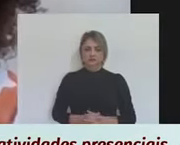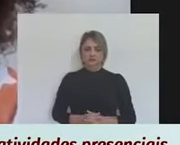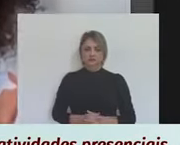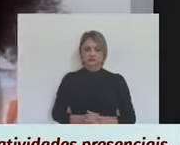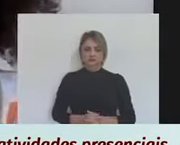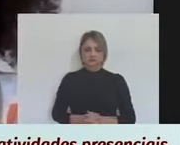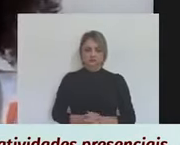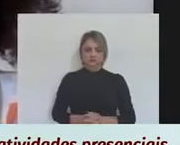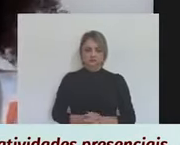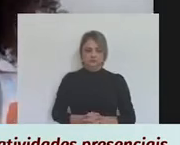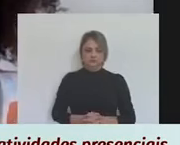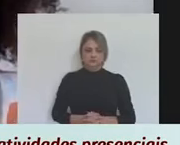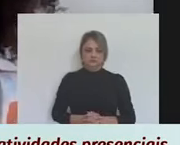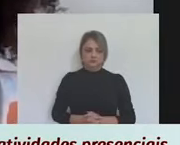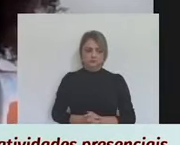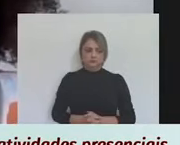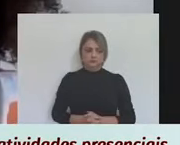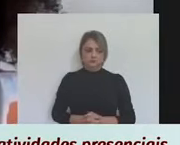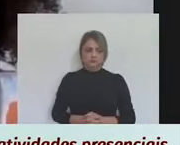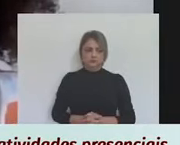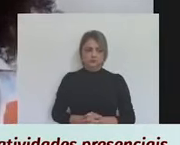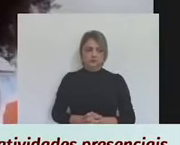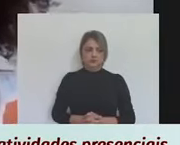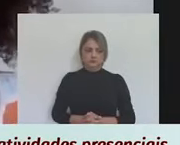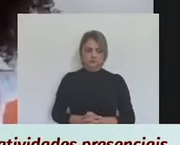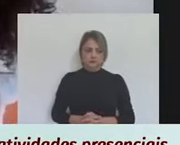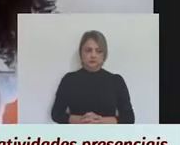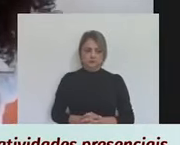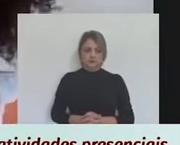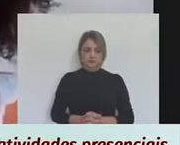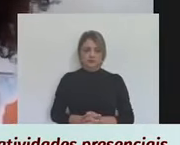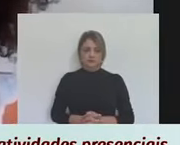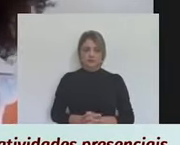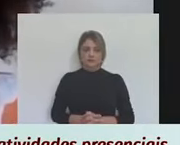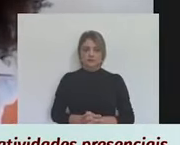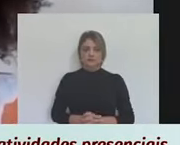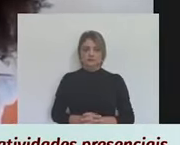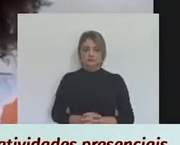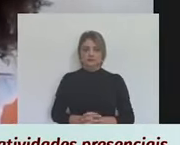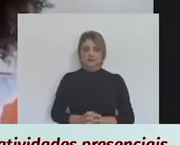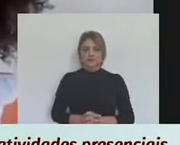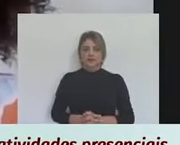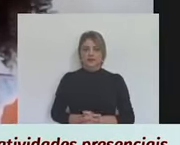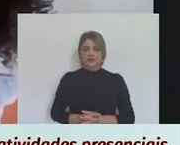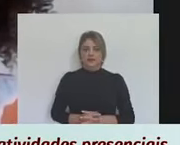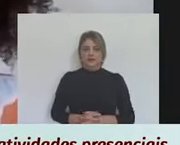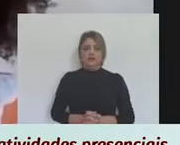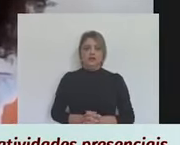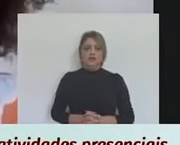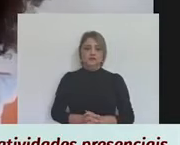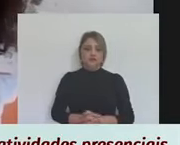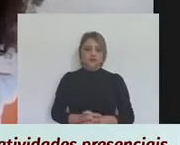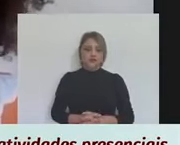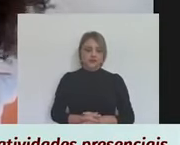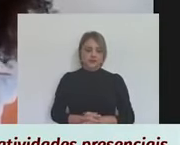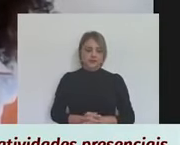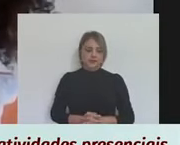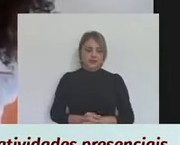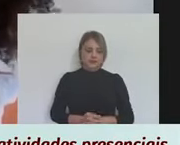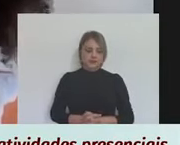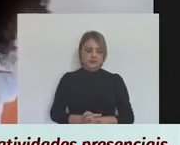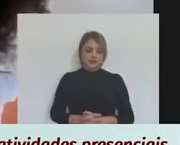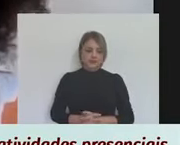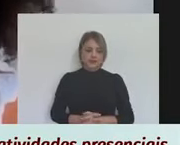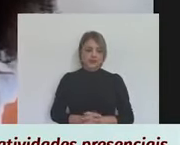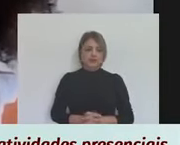de enfatizar que a nossa prioridade é a vida dos nossos colegas que estão na escola, a vida dos